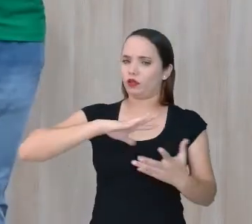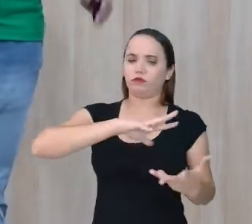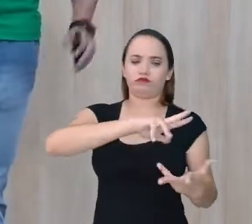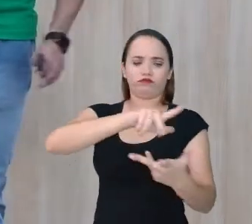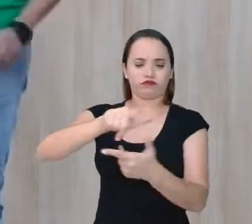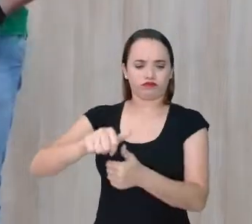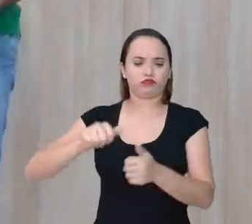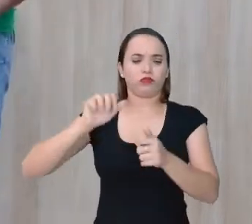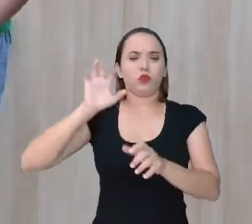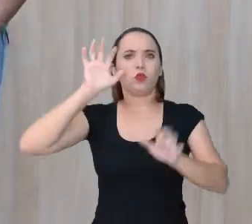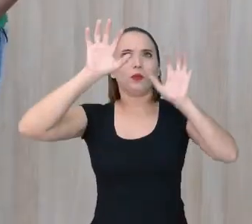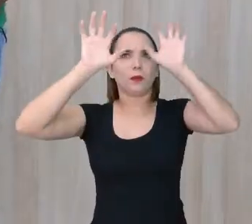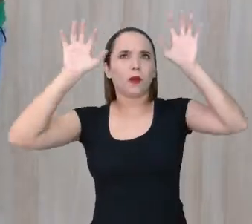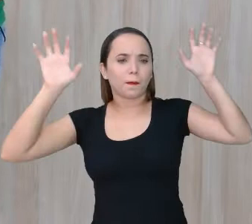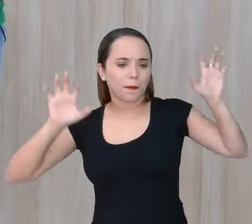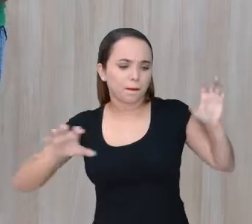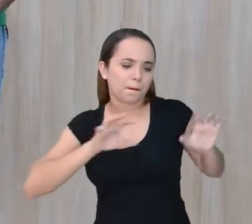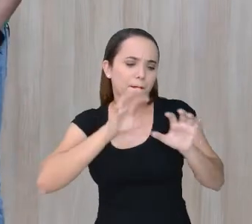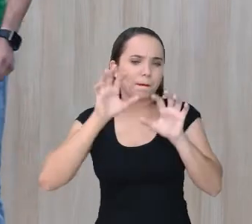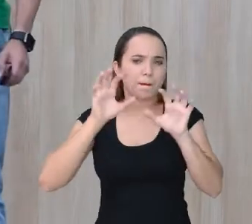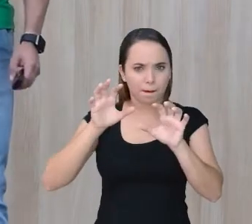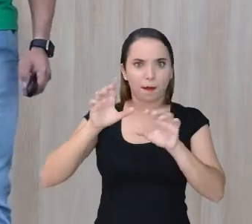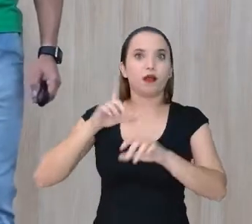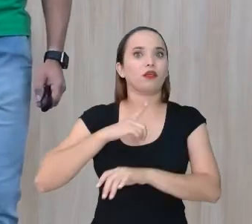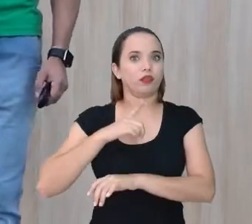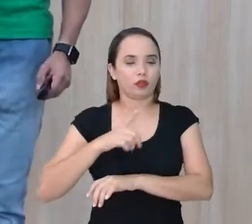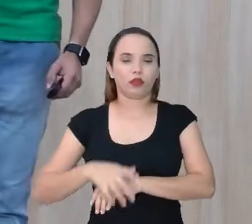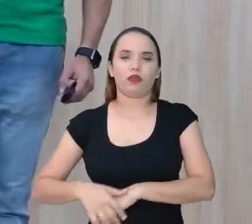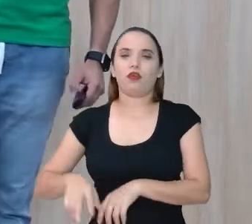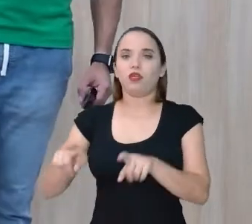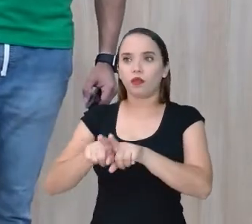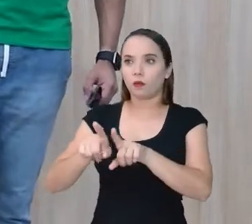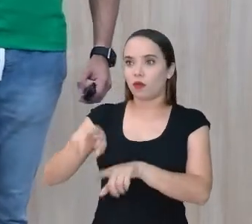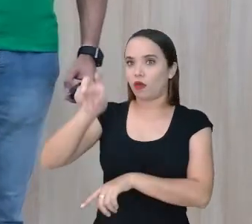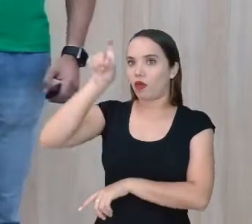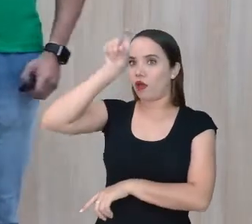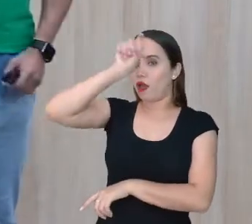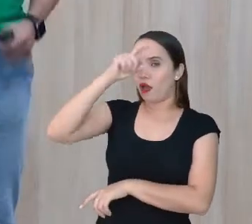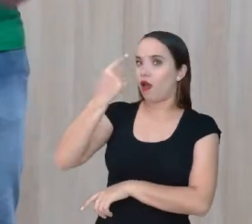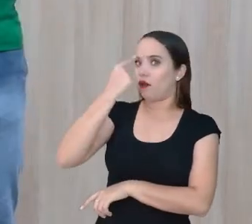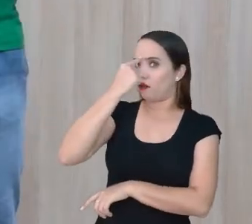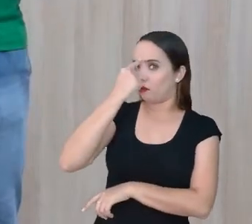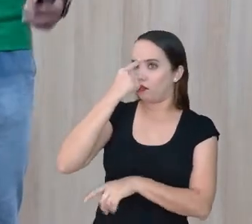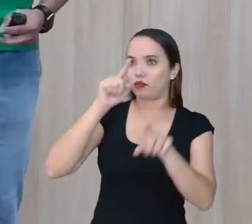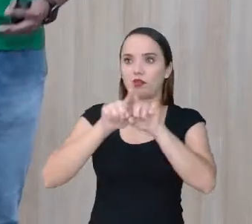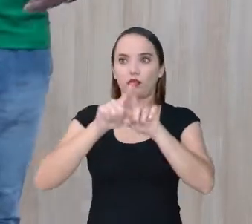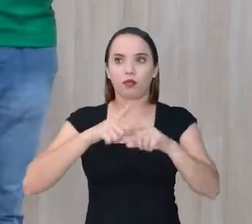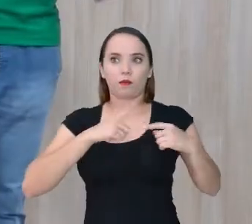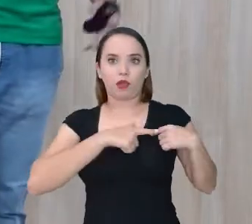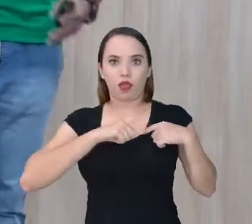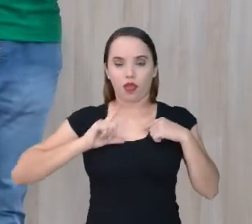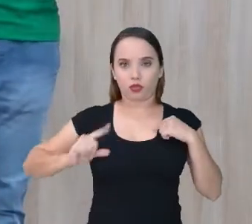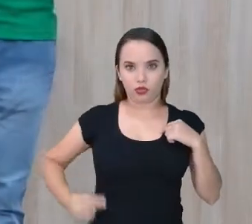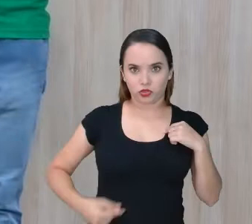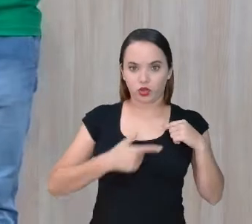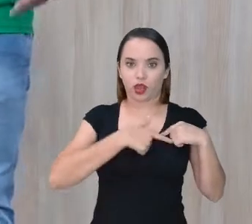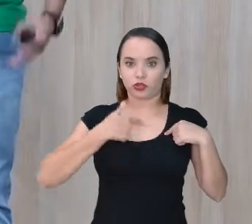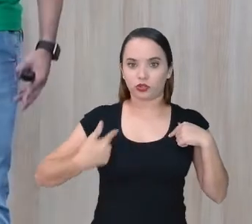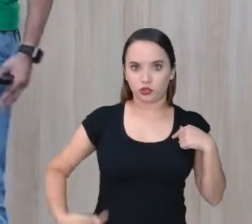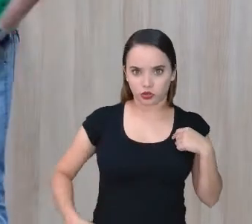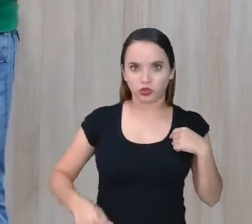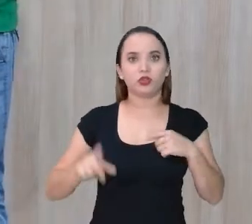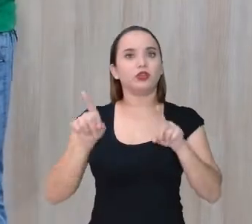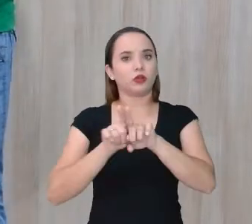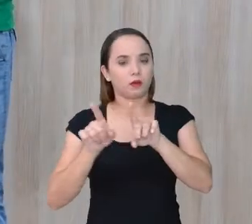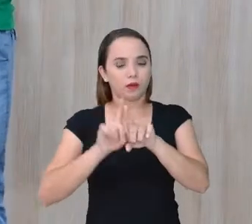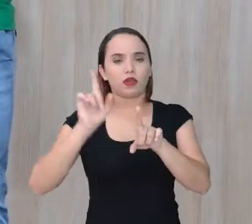5 continentes, né? A gente tem aí a Índia e a China como os países mais populosos do mundo, né?